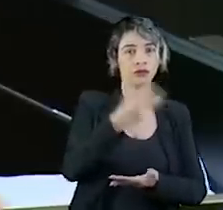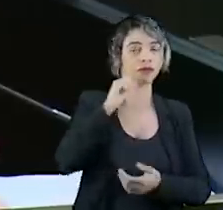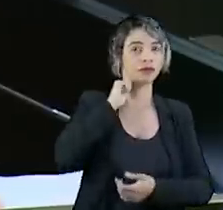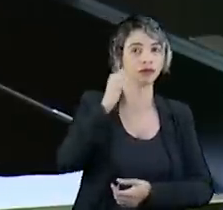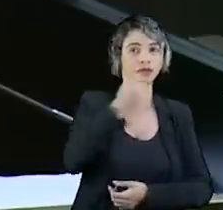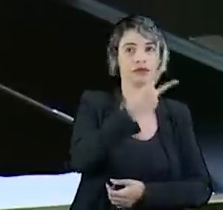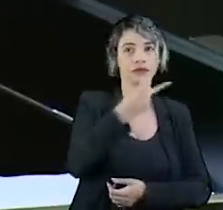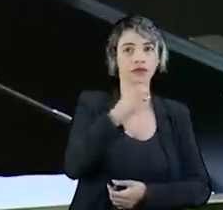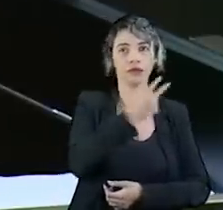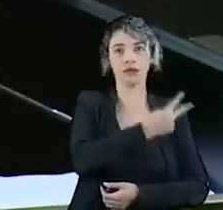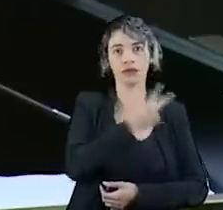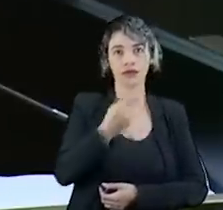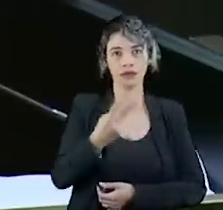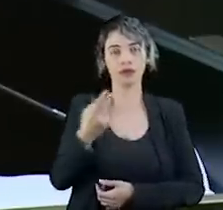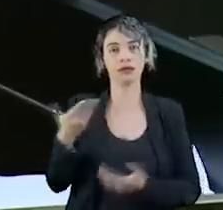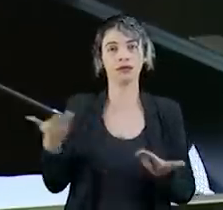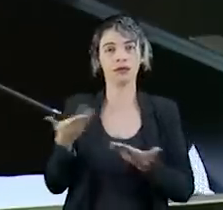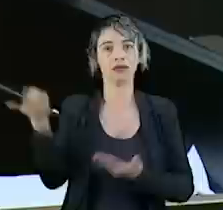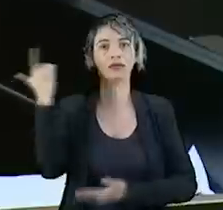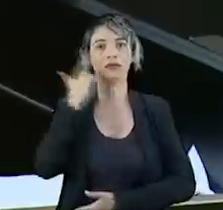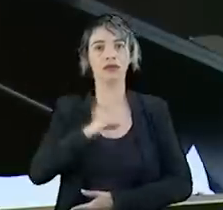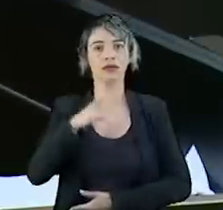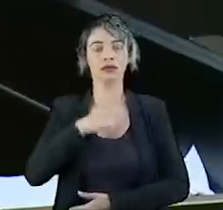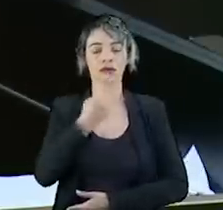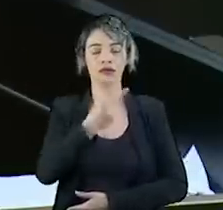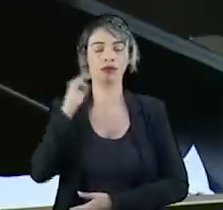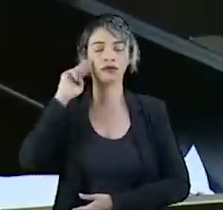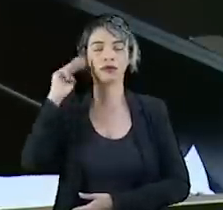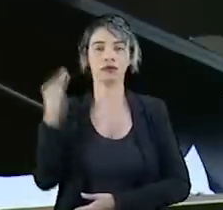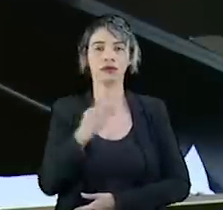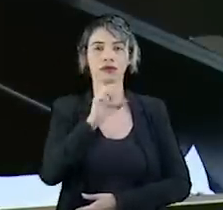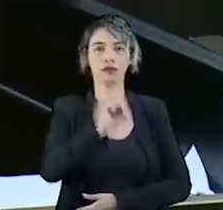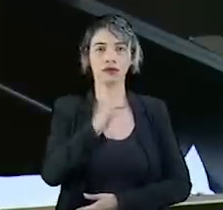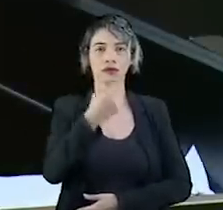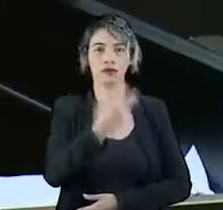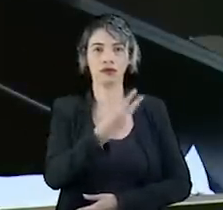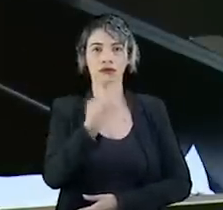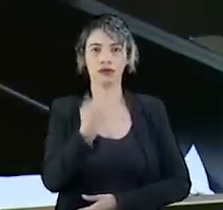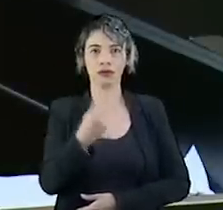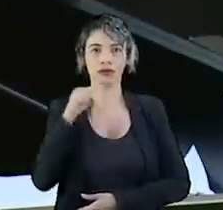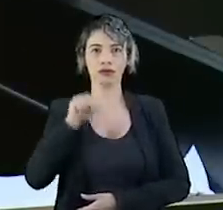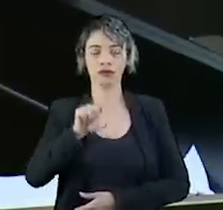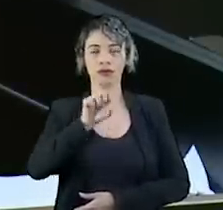2022 data da citação atingiu a cifra de dois milhões